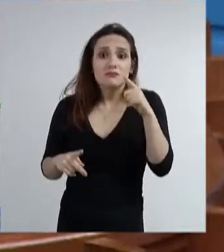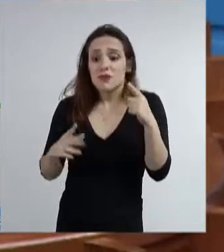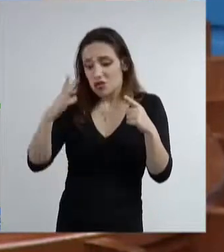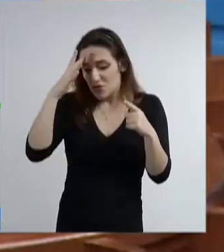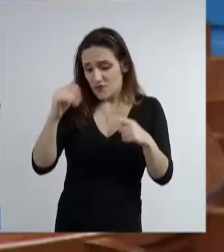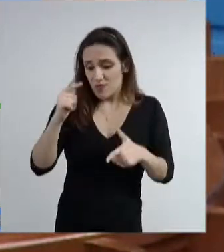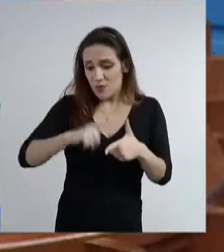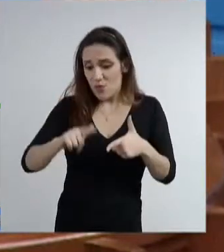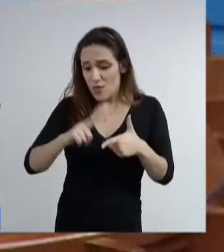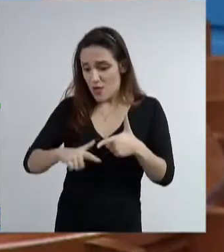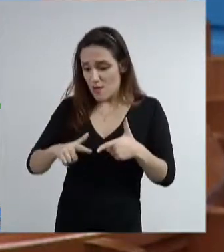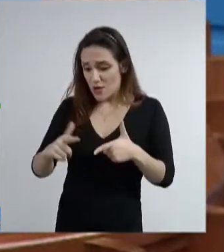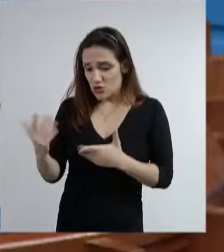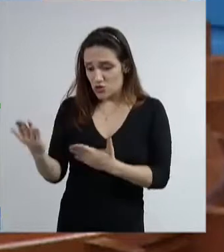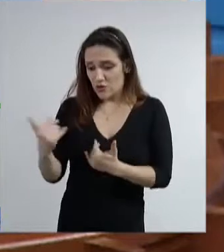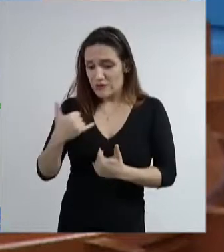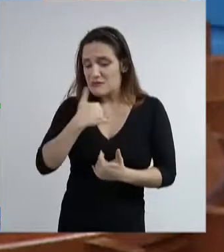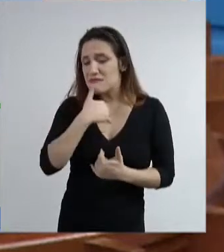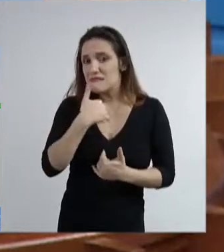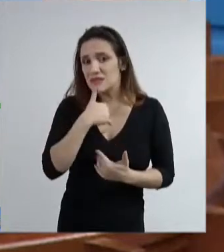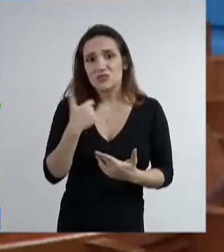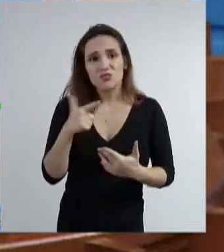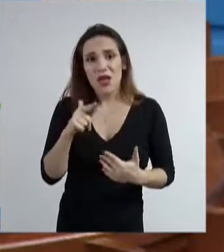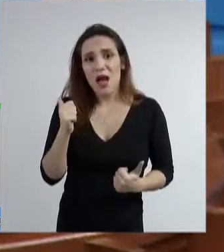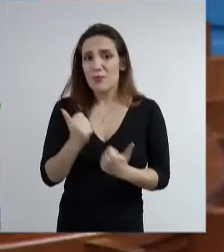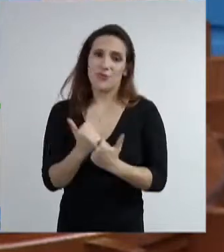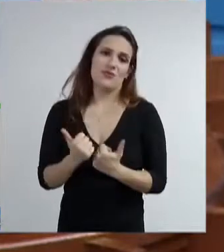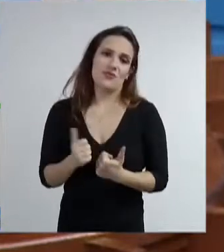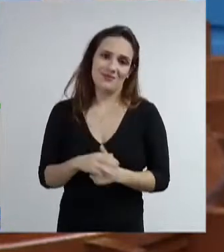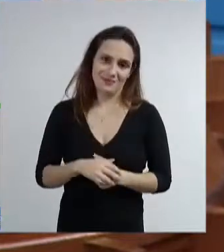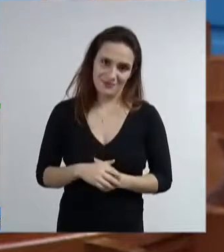questão, porque não há esse suporte.